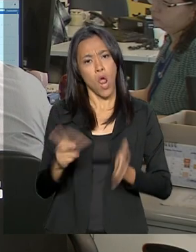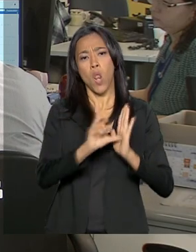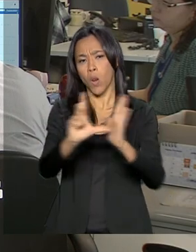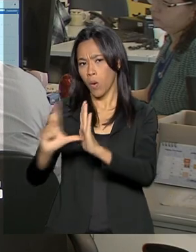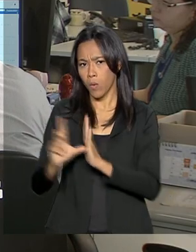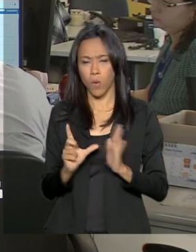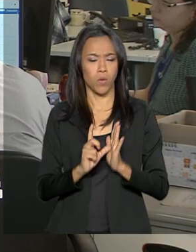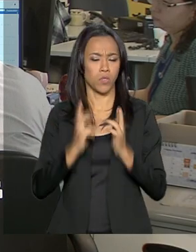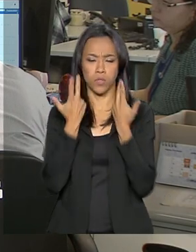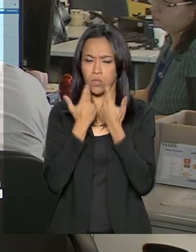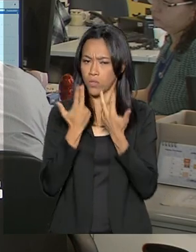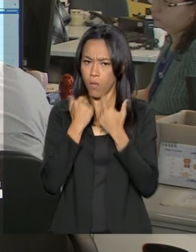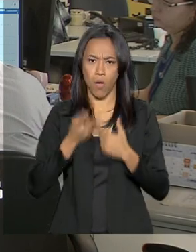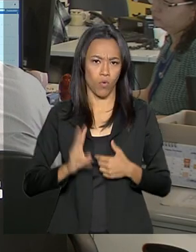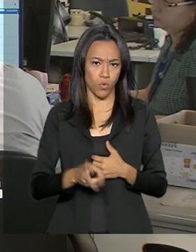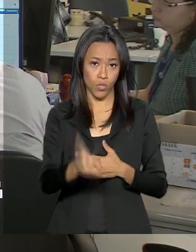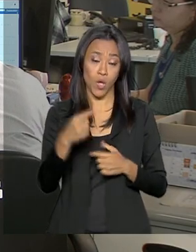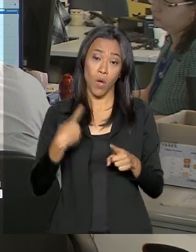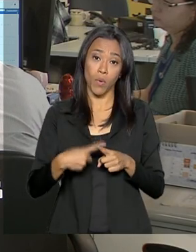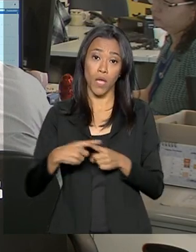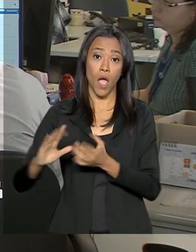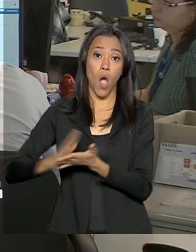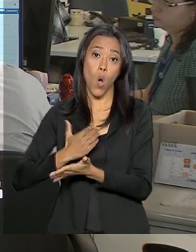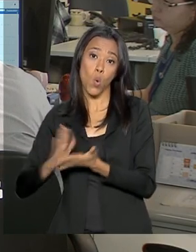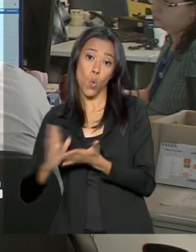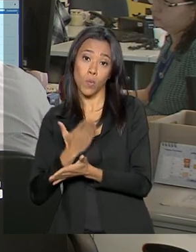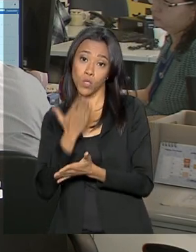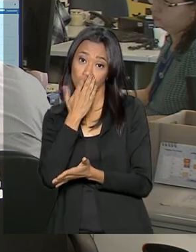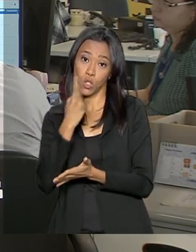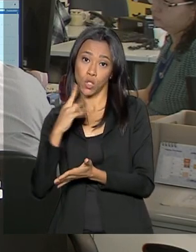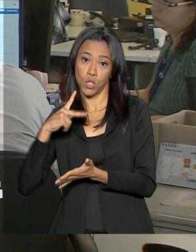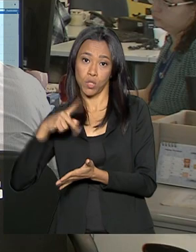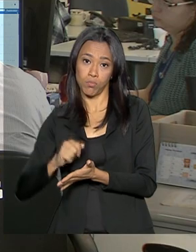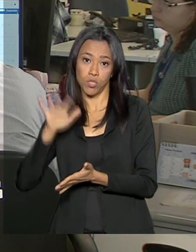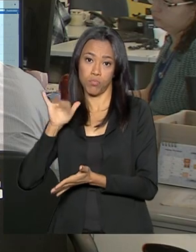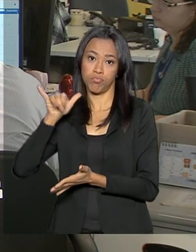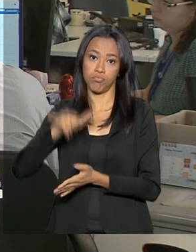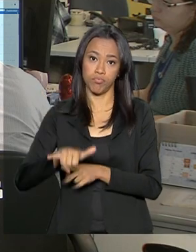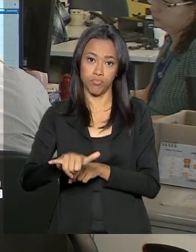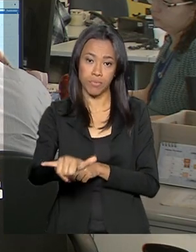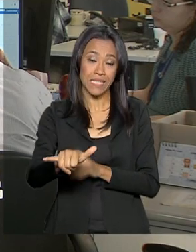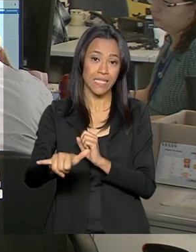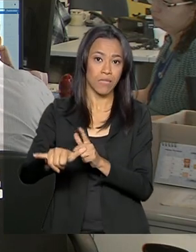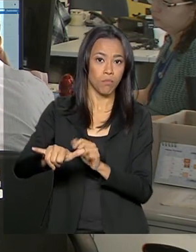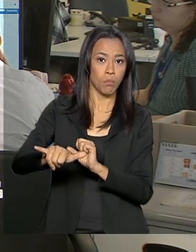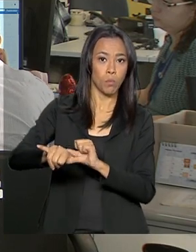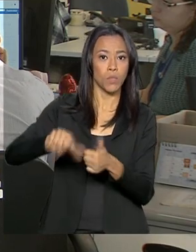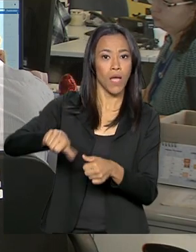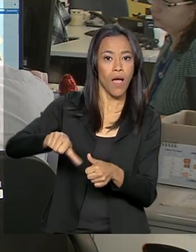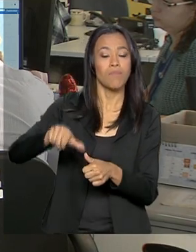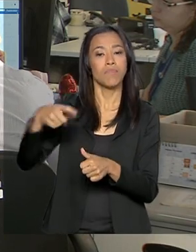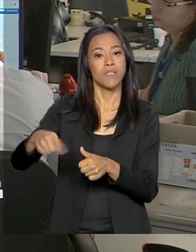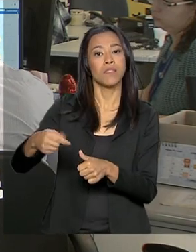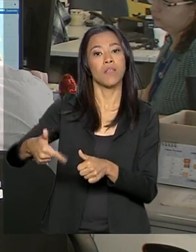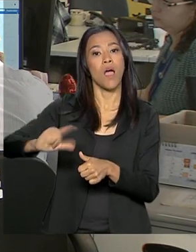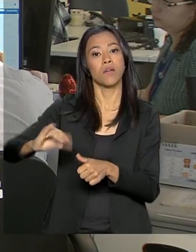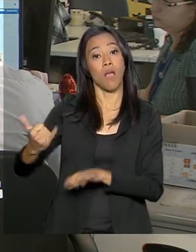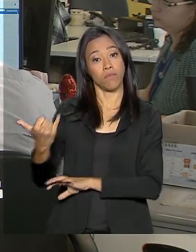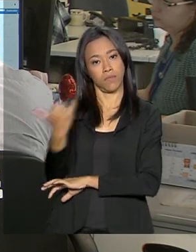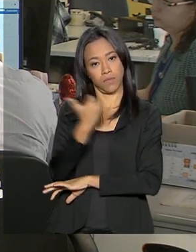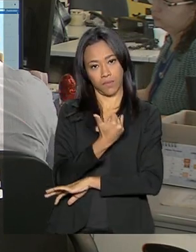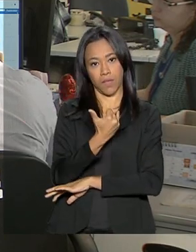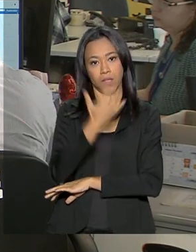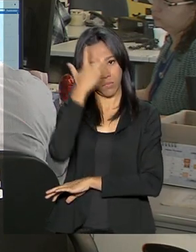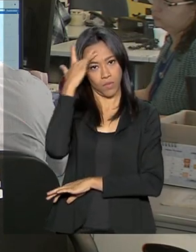Como a pista auxiliar não comporta alguns tipos de aeronave maiores, caso haja alguma mudança, as companhias aéreas devem informar os